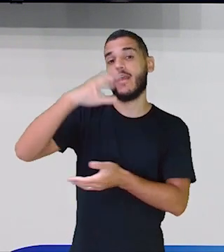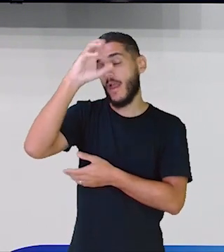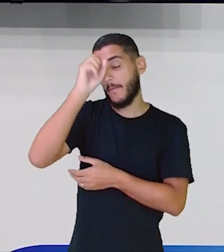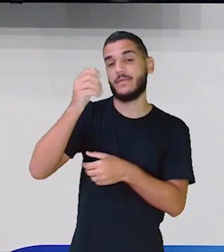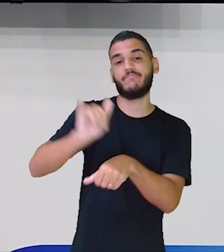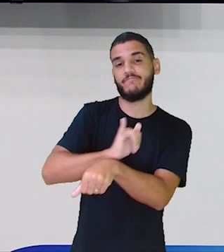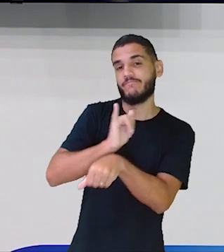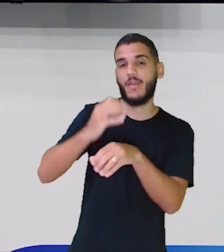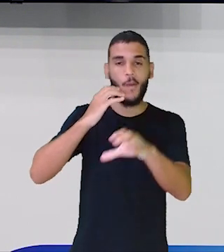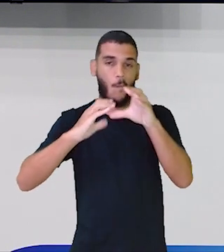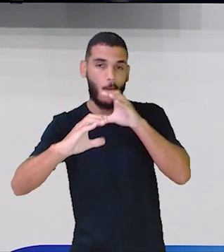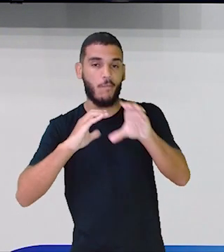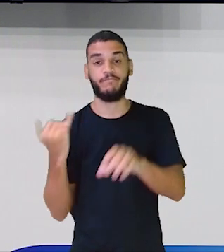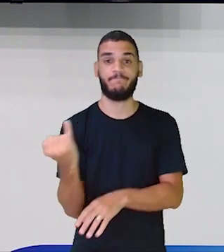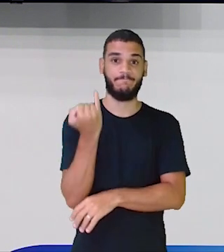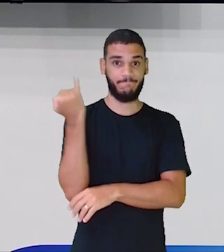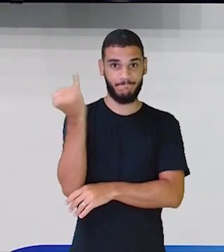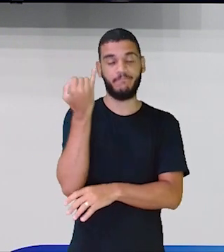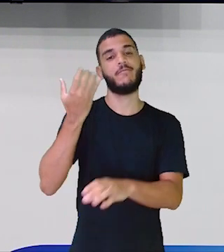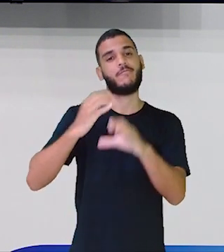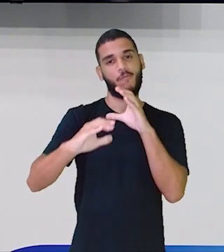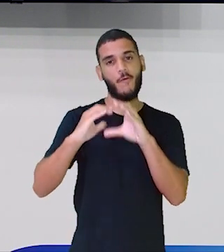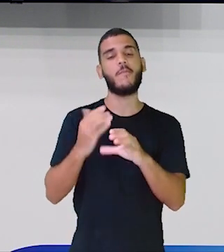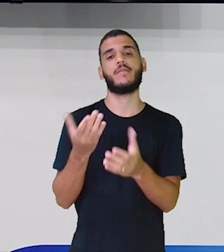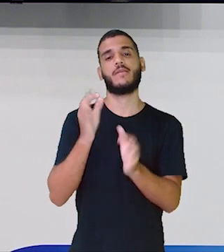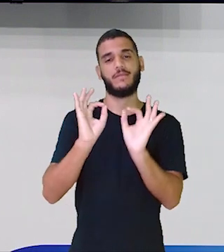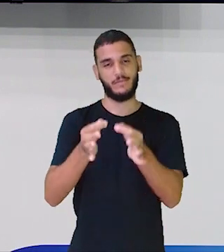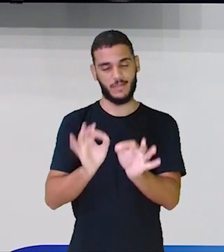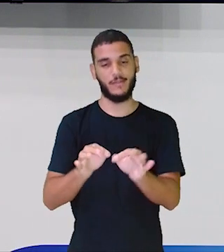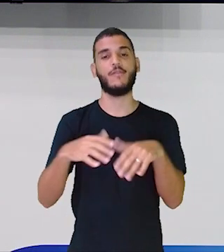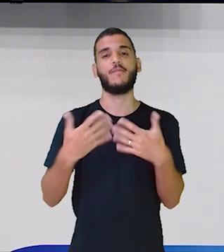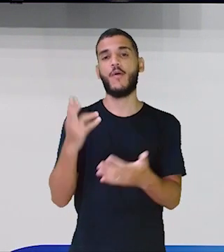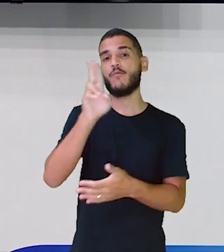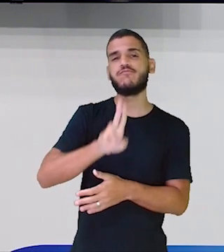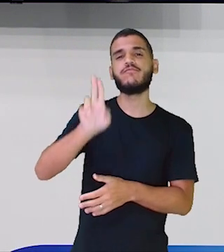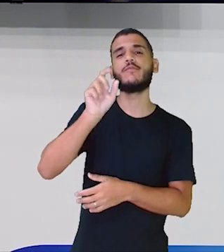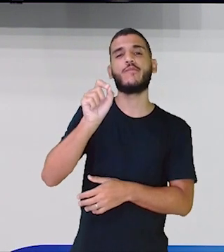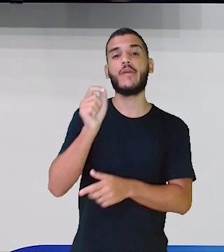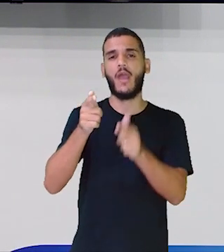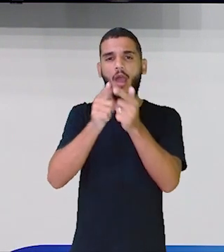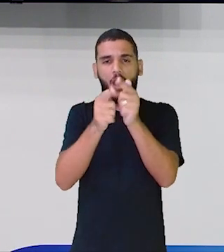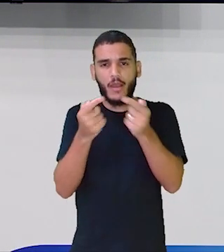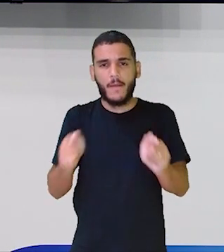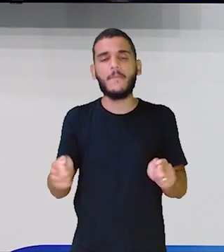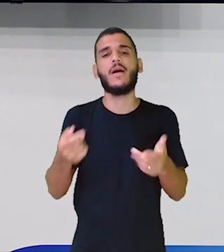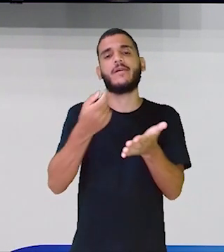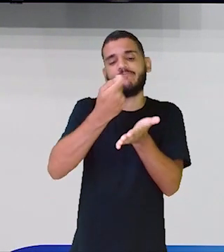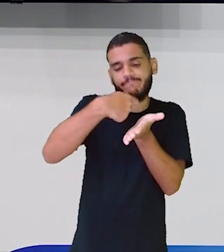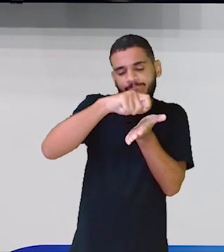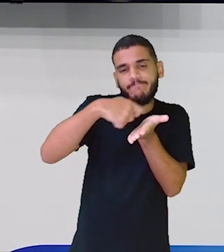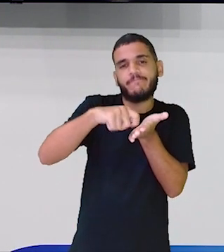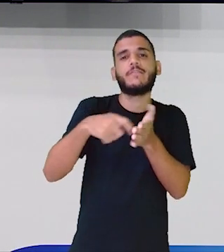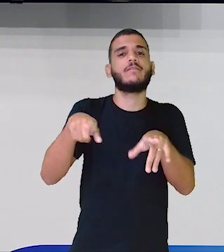de comunicação, o quanto é importante de se comunicar de forma correta, usando a gramática, usando a ortografia,